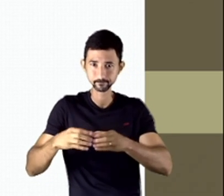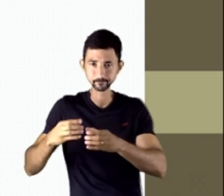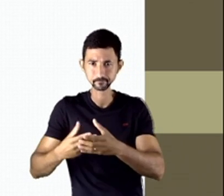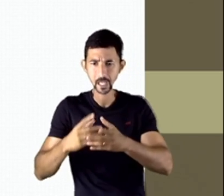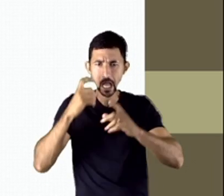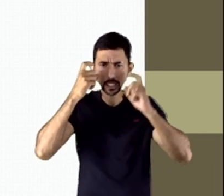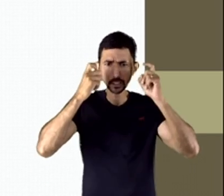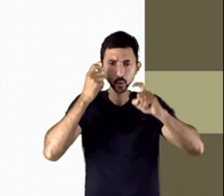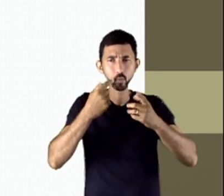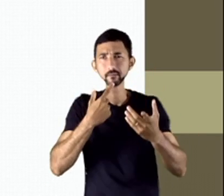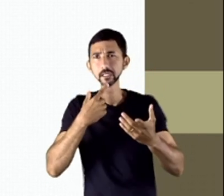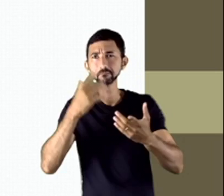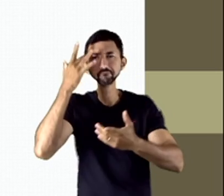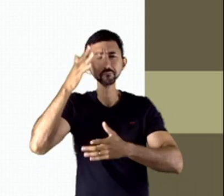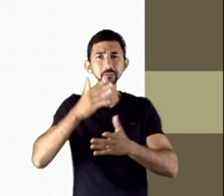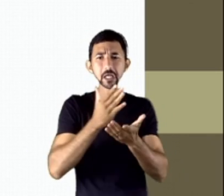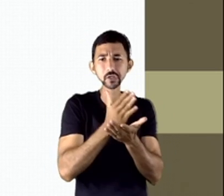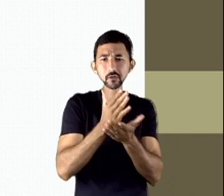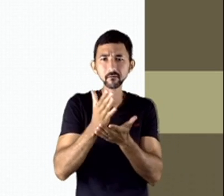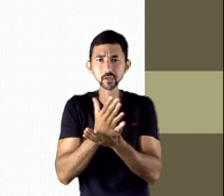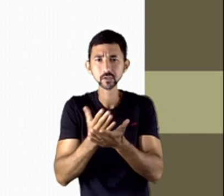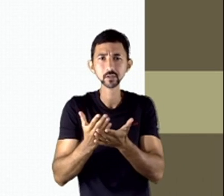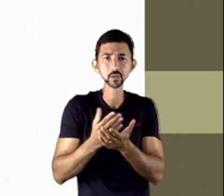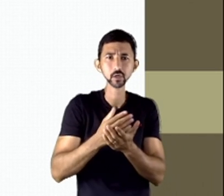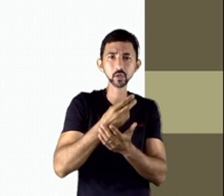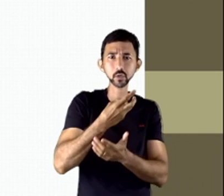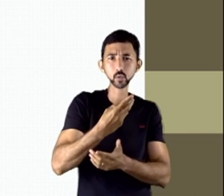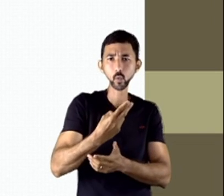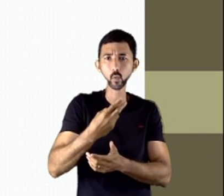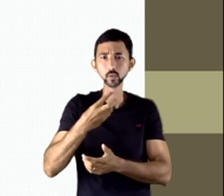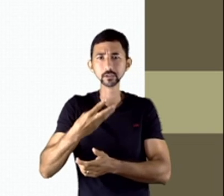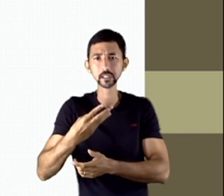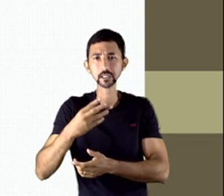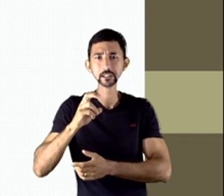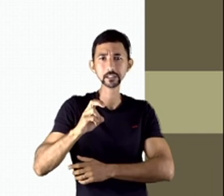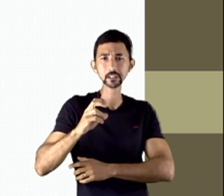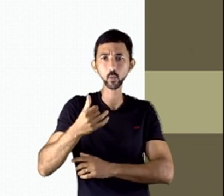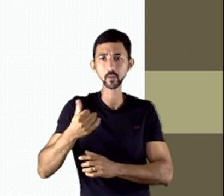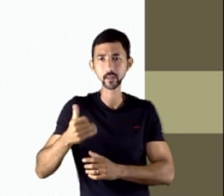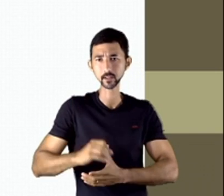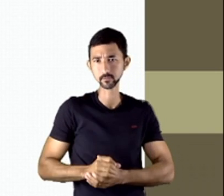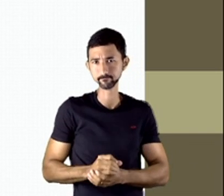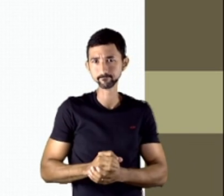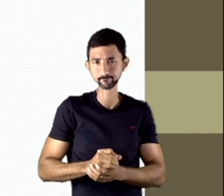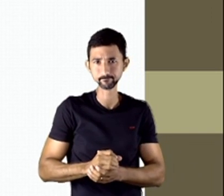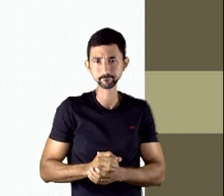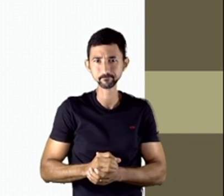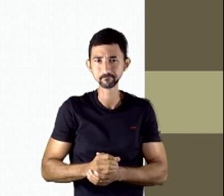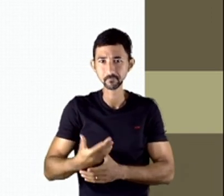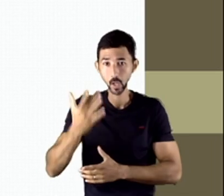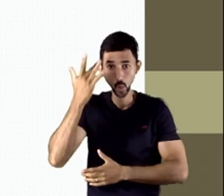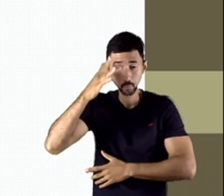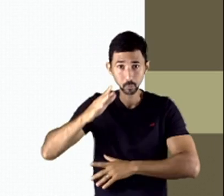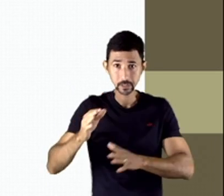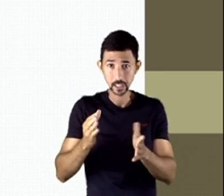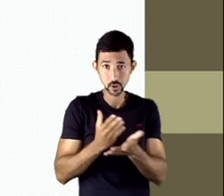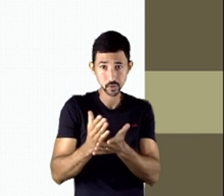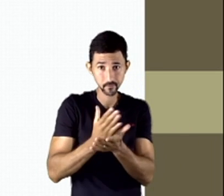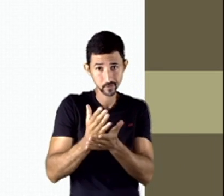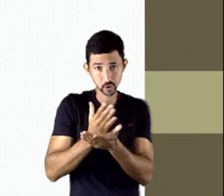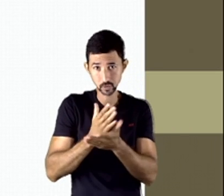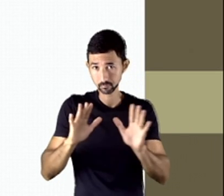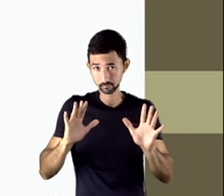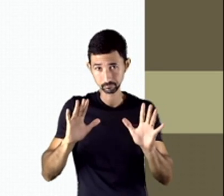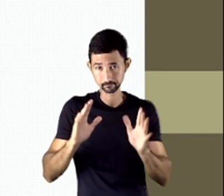na dúvida, não sabe se vai dividir em 2, 3, 5 ou 10, ou se vai dividir aí nessas quatro possibilidades,